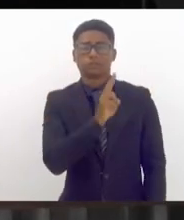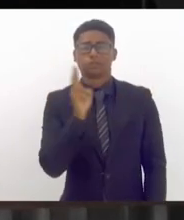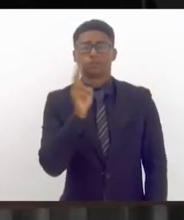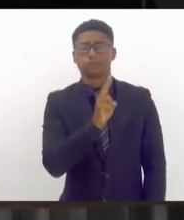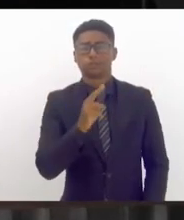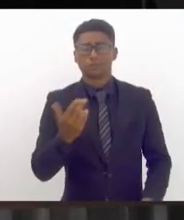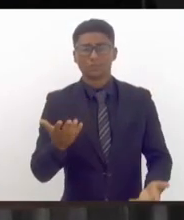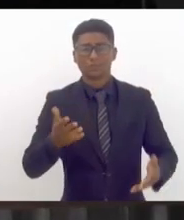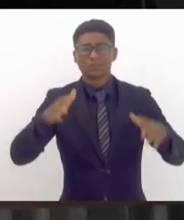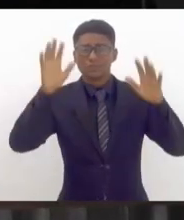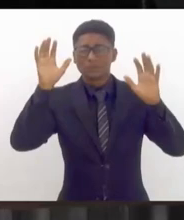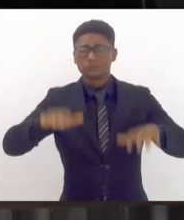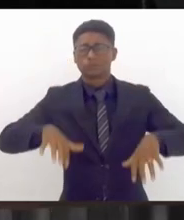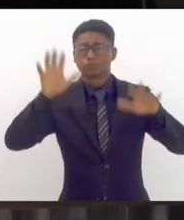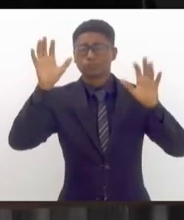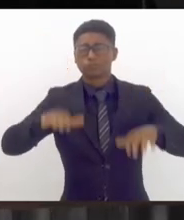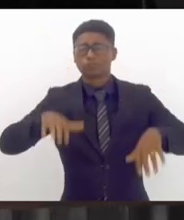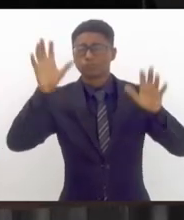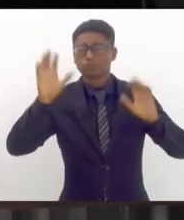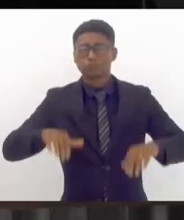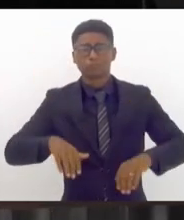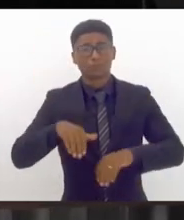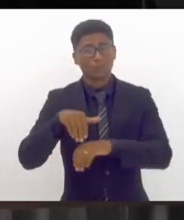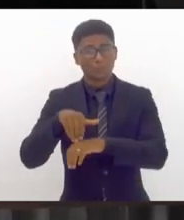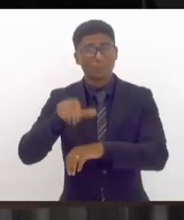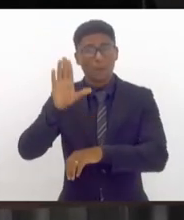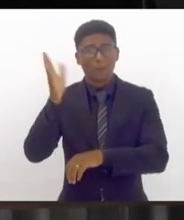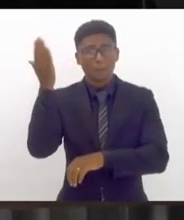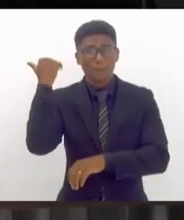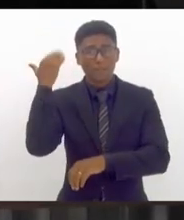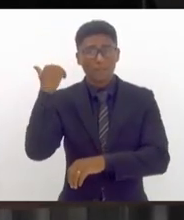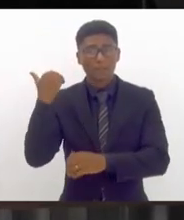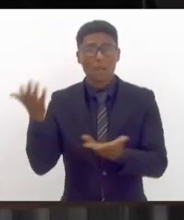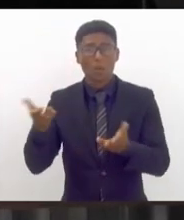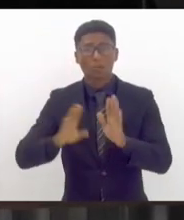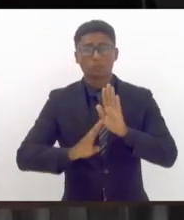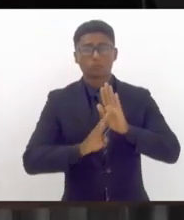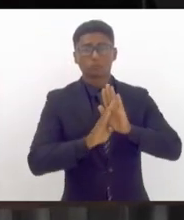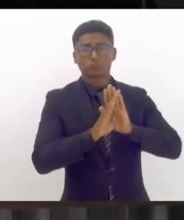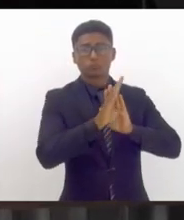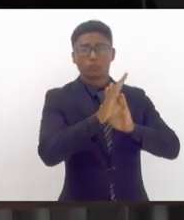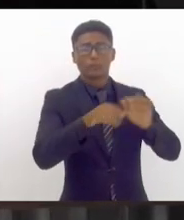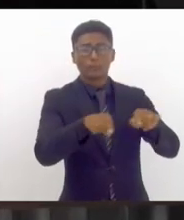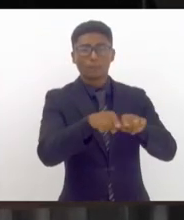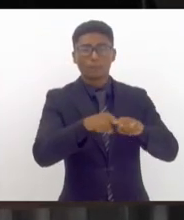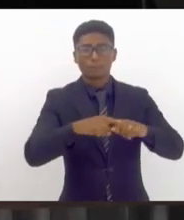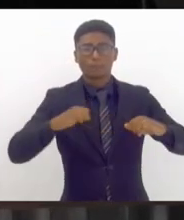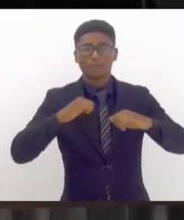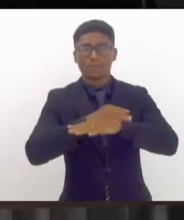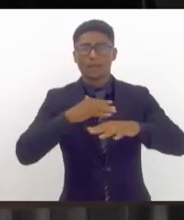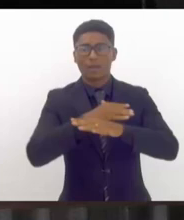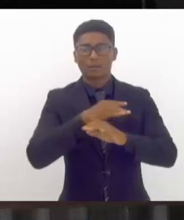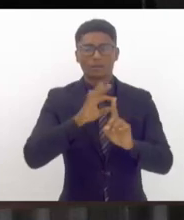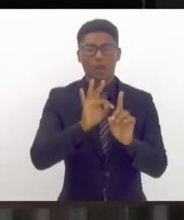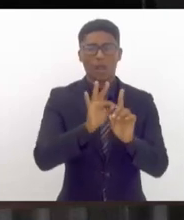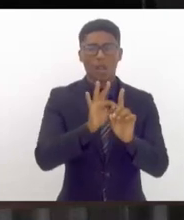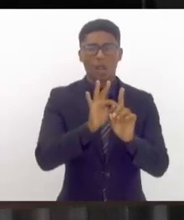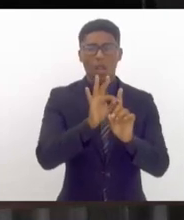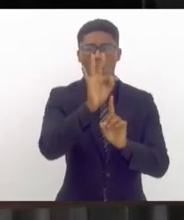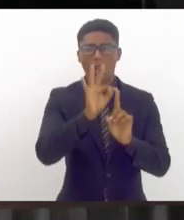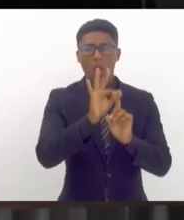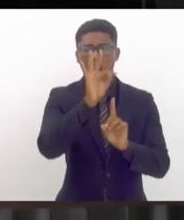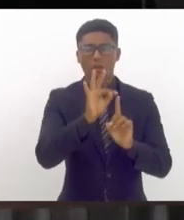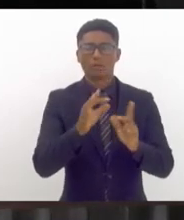quanto que tem chovido mais do que chovia, o quanto que a temperatura nas cidades, o clima, o tempo como um